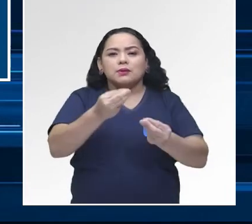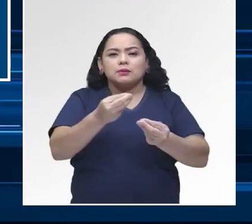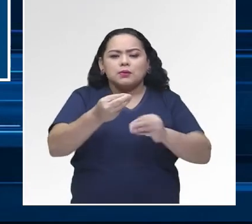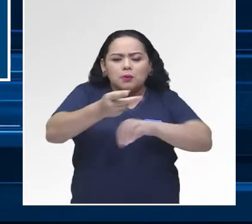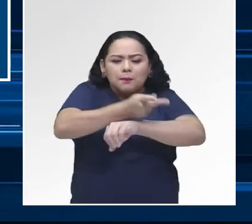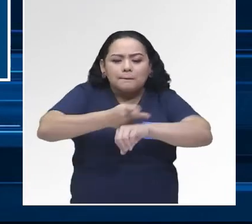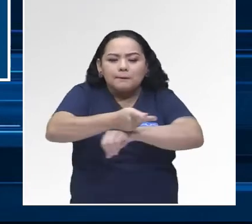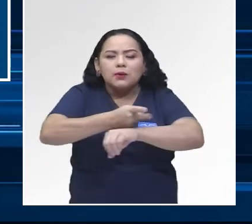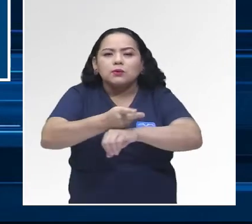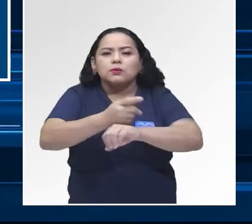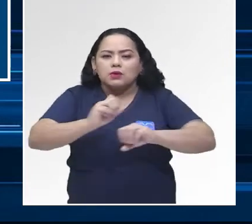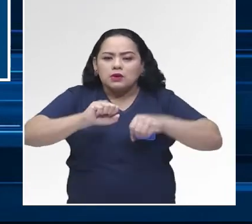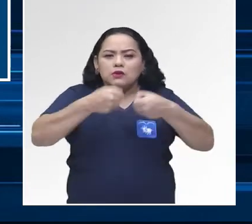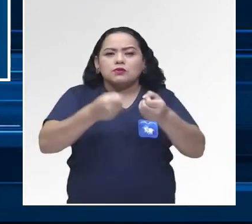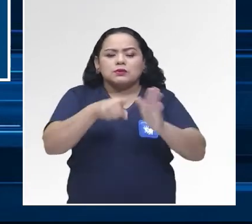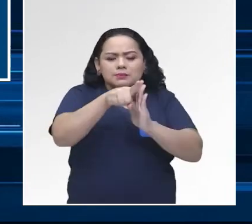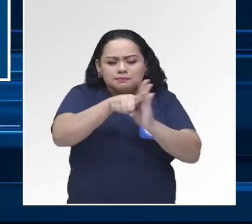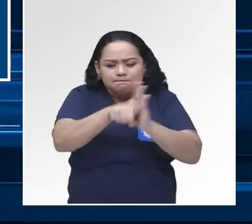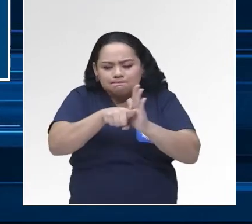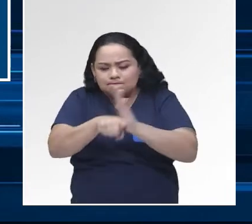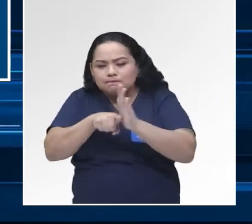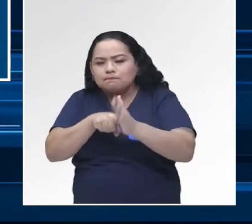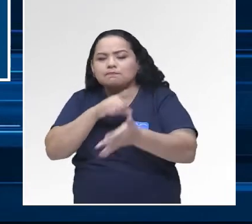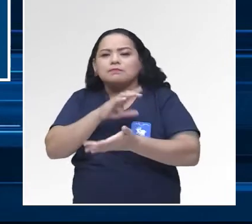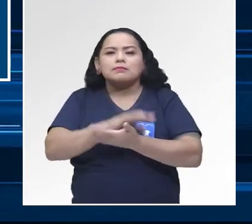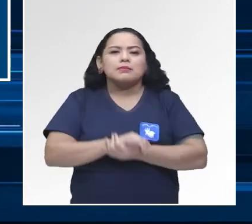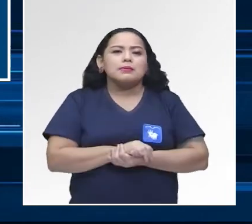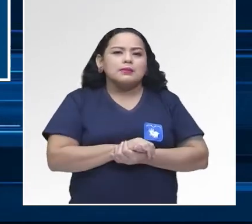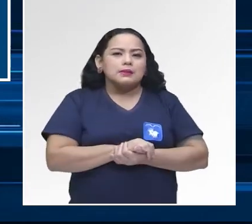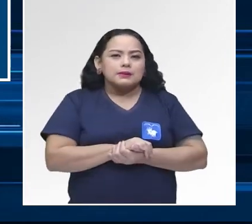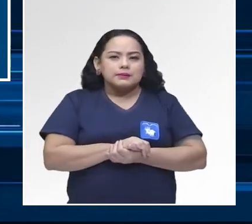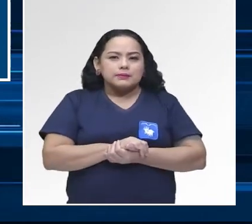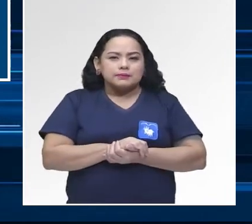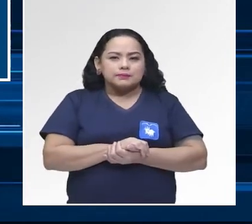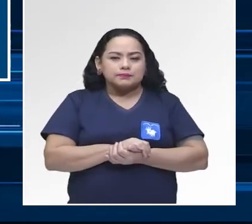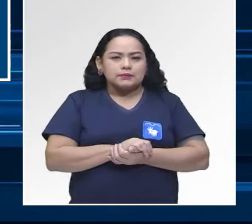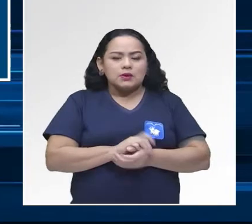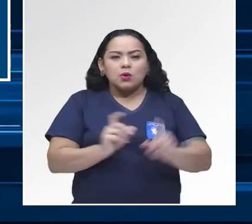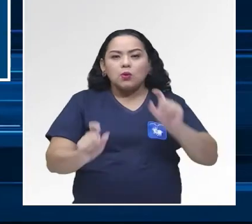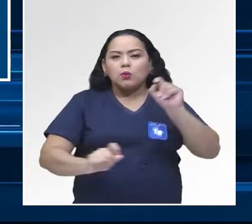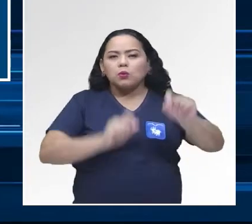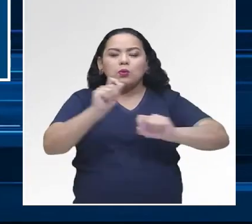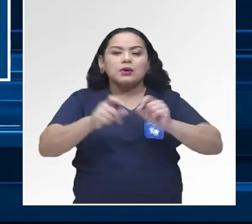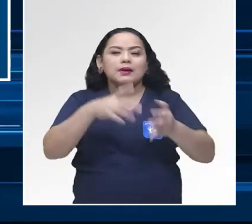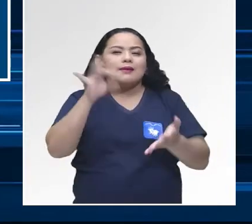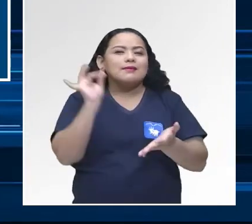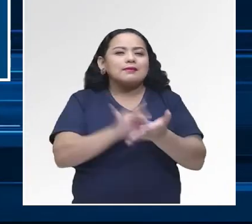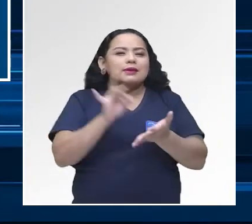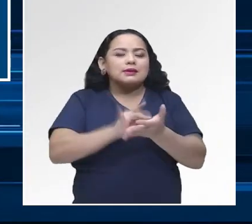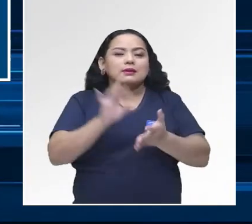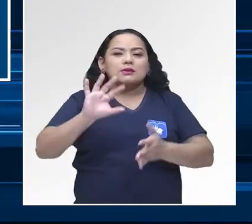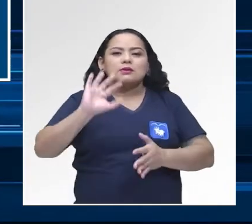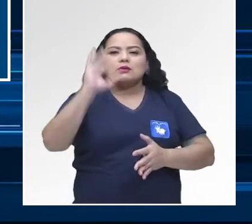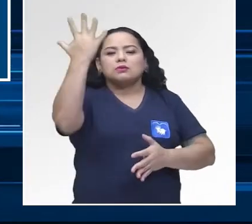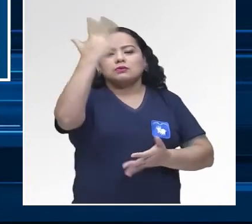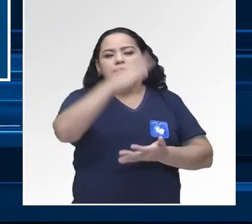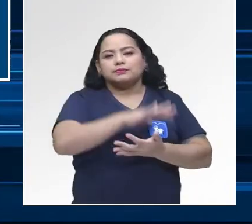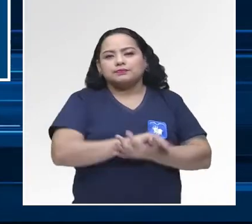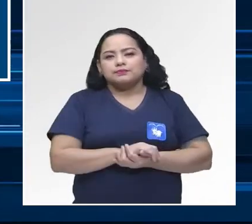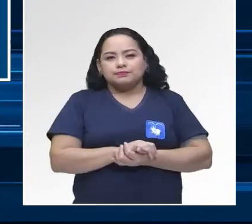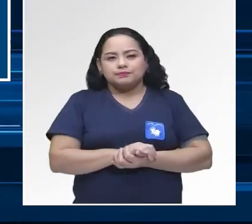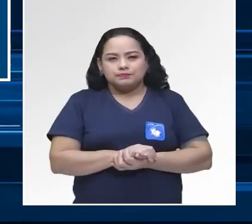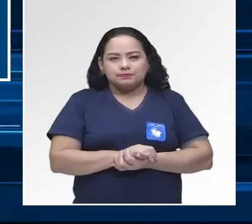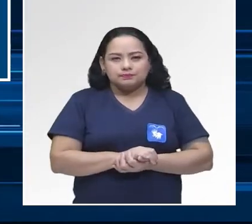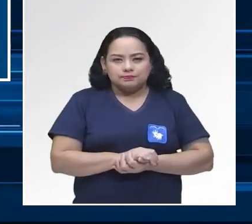busca, né? Busca investigar o que realmente, né, está acontecendo.